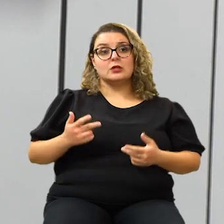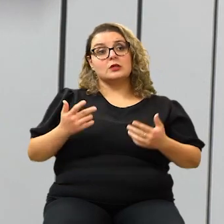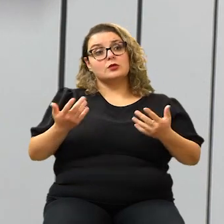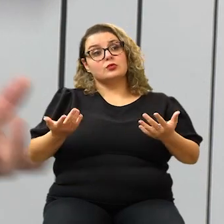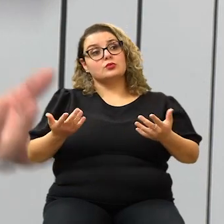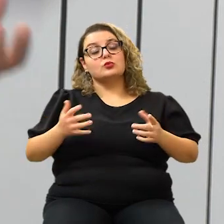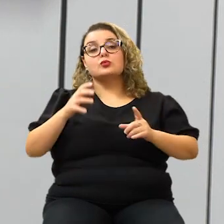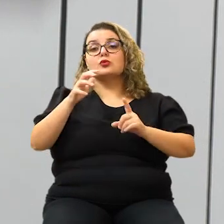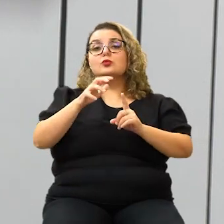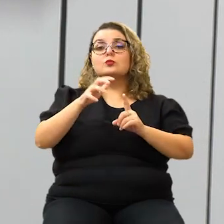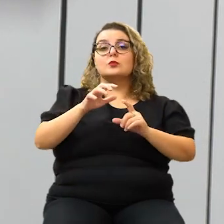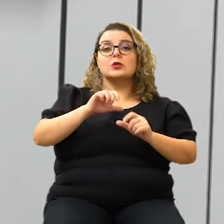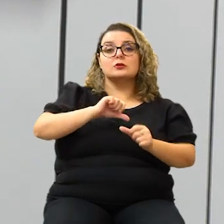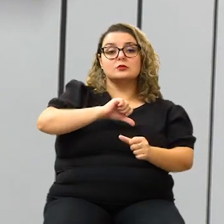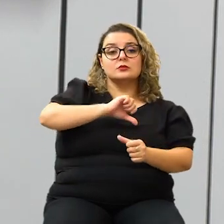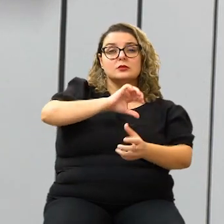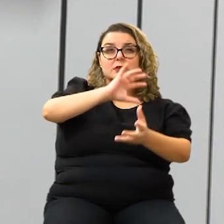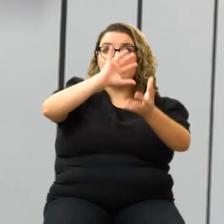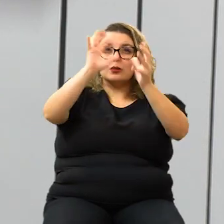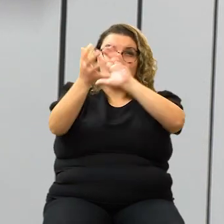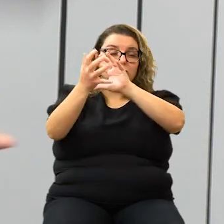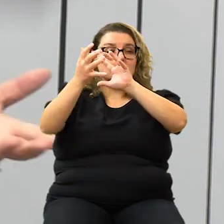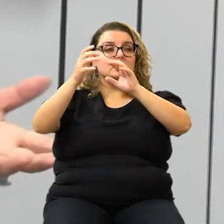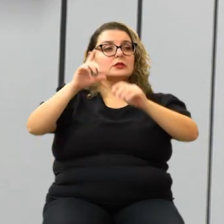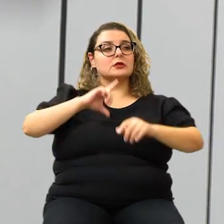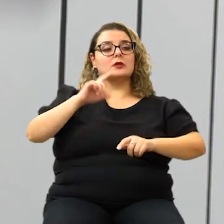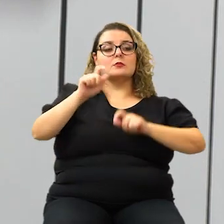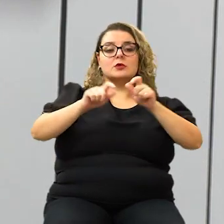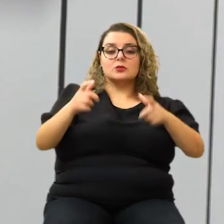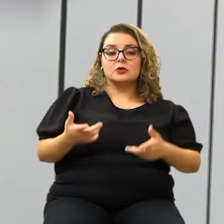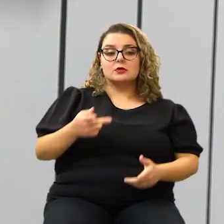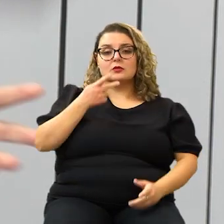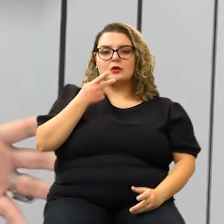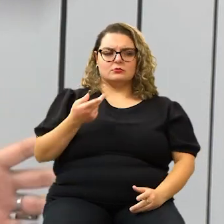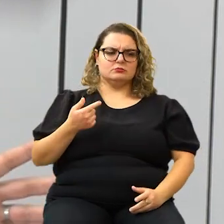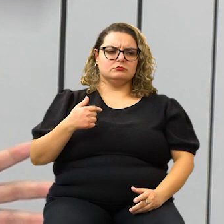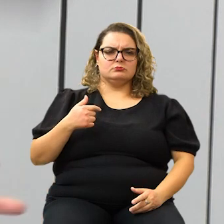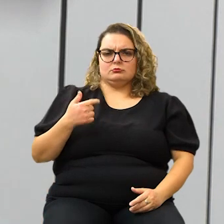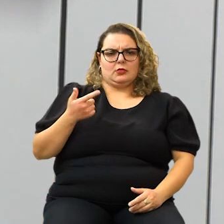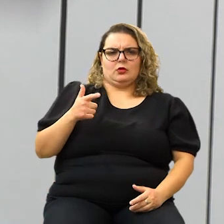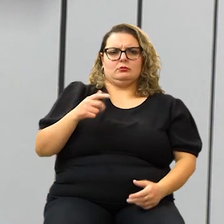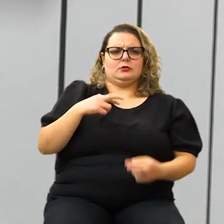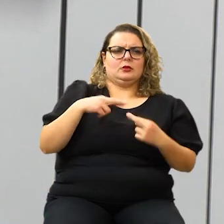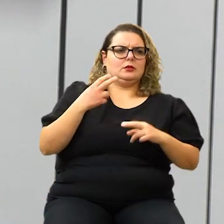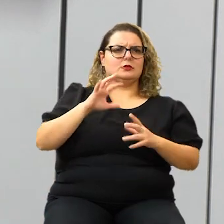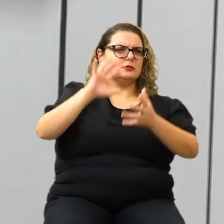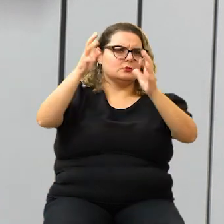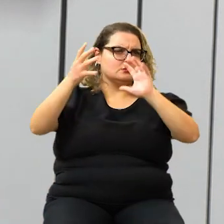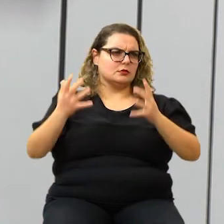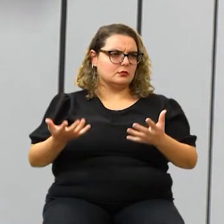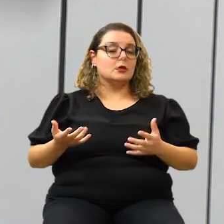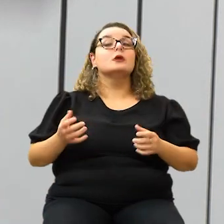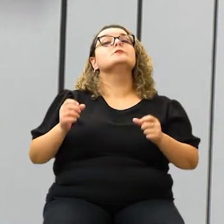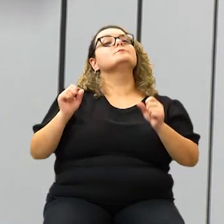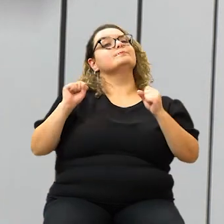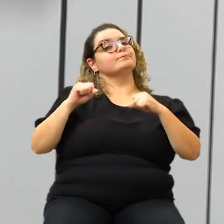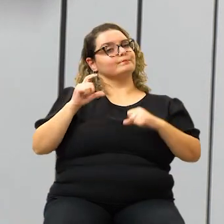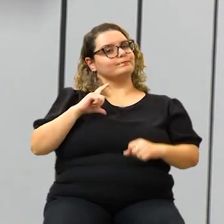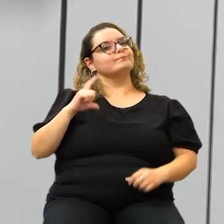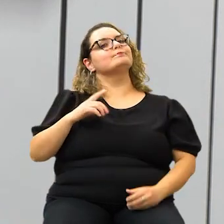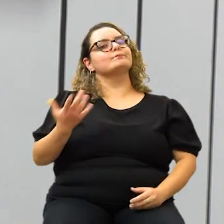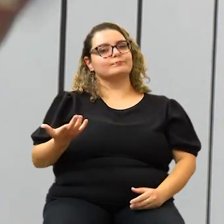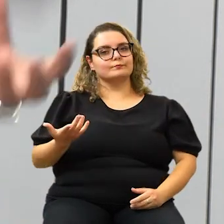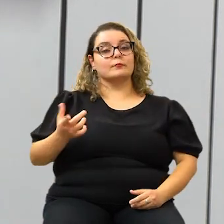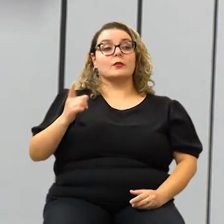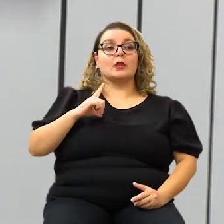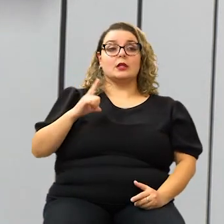aí o impacto na mudança climática. Tem gente que fala assim, não, mas eu não tenho nada a ver com o clima. Tem sim, né? É porque